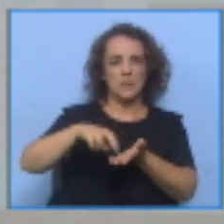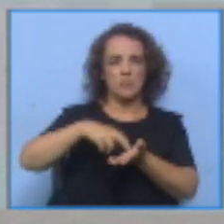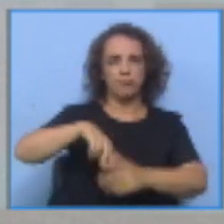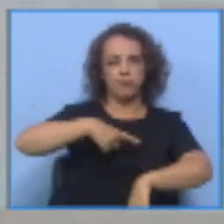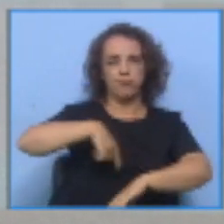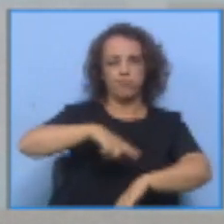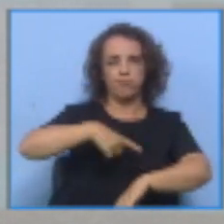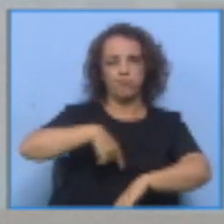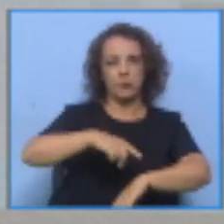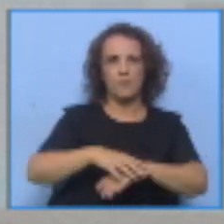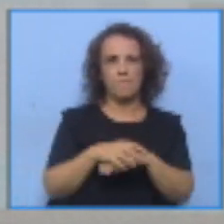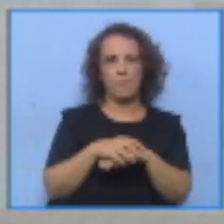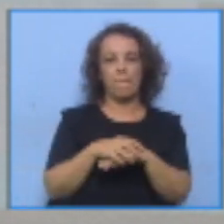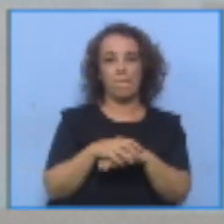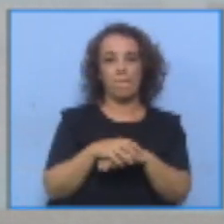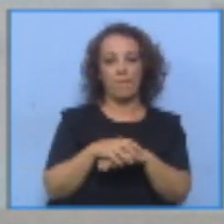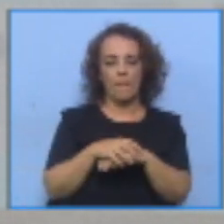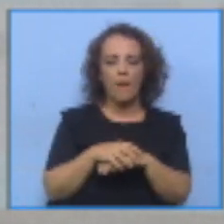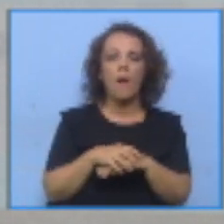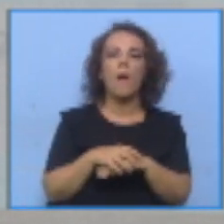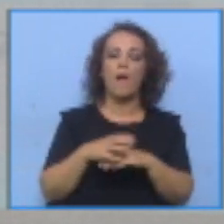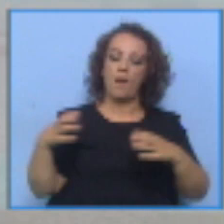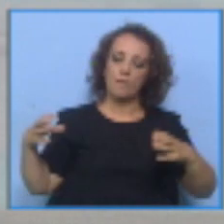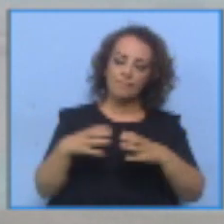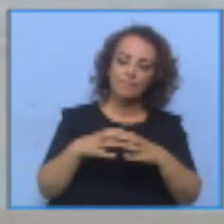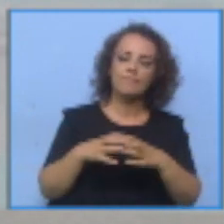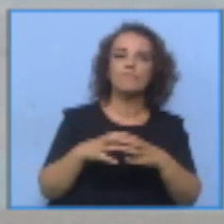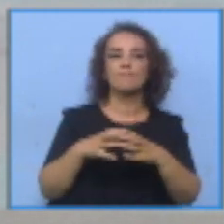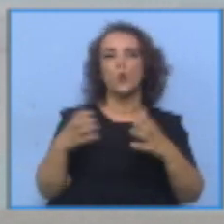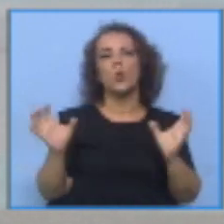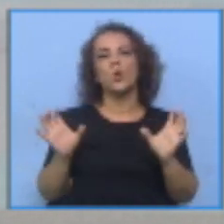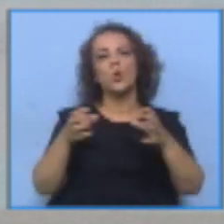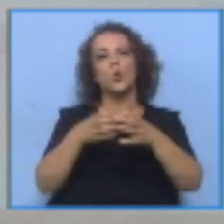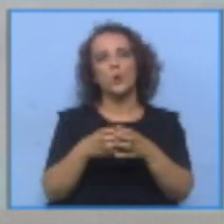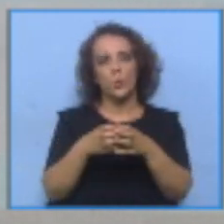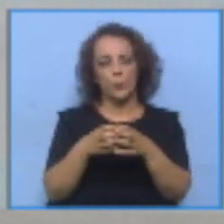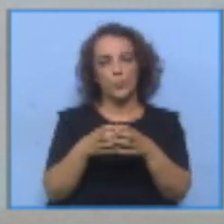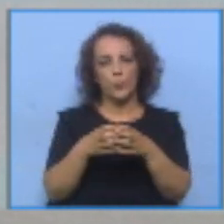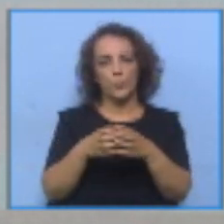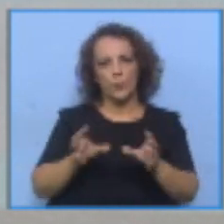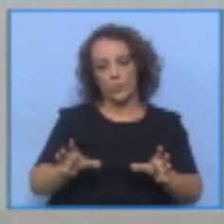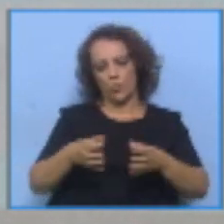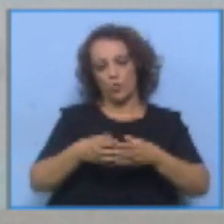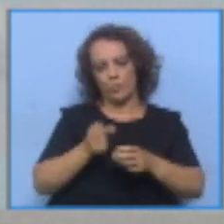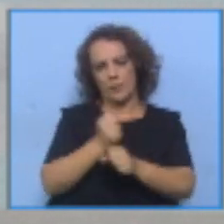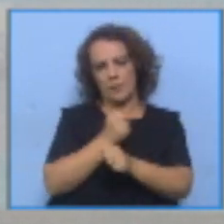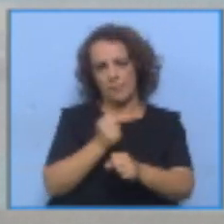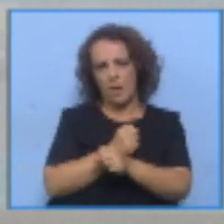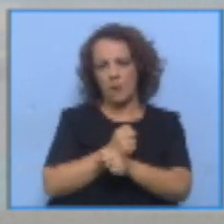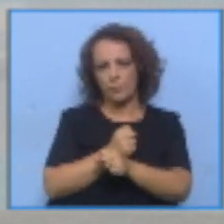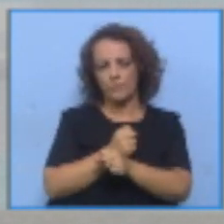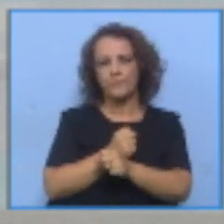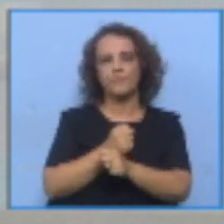horas, fomos visitando com os outros companheiros, um grupo que estávamos aí a fazer algum trabalho de